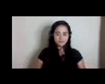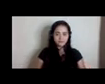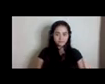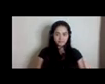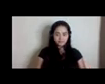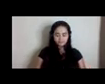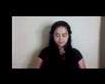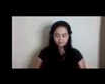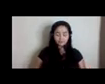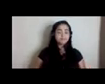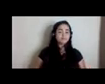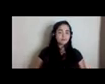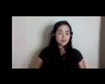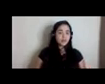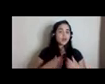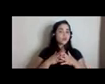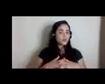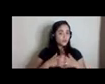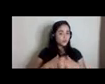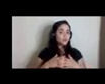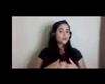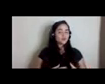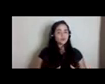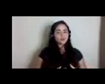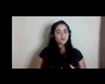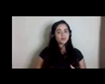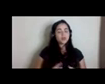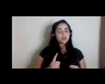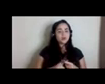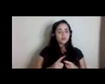Isso é um paradoxo, porque nós precisamos também